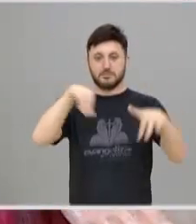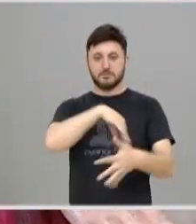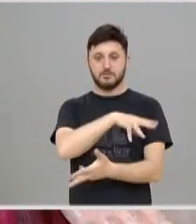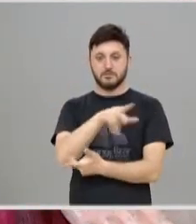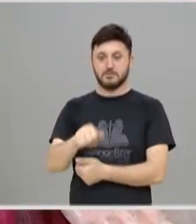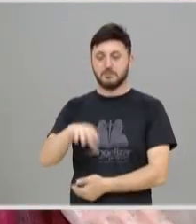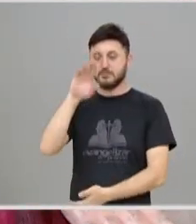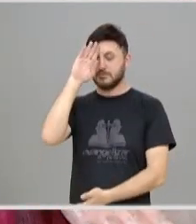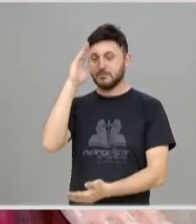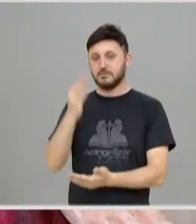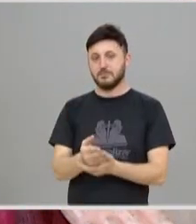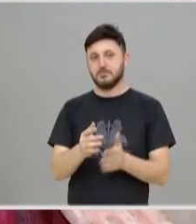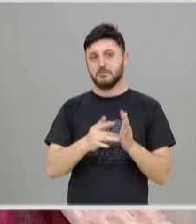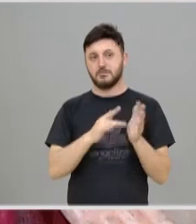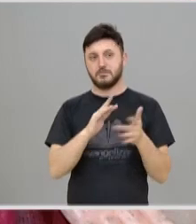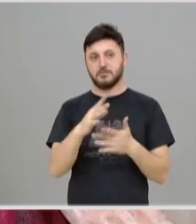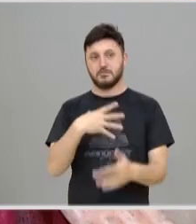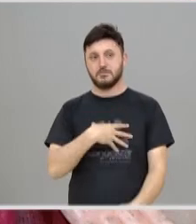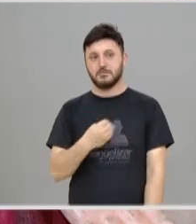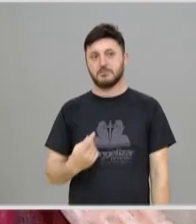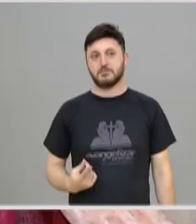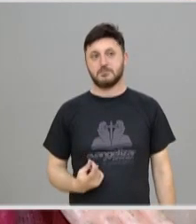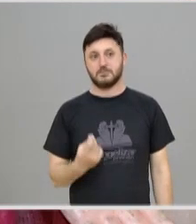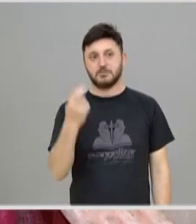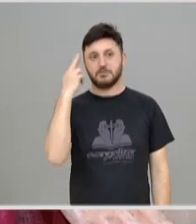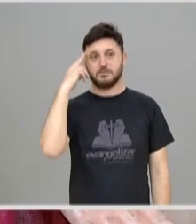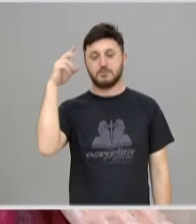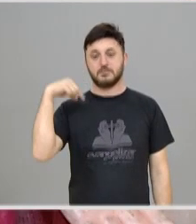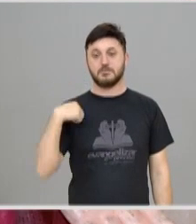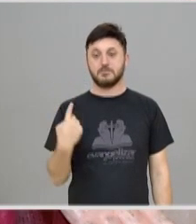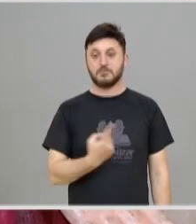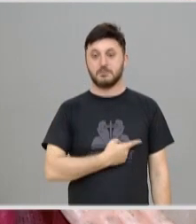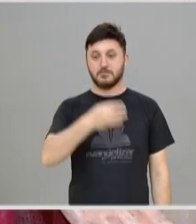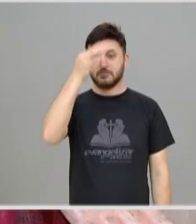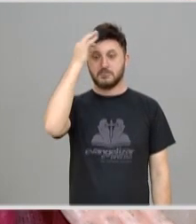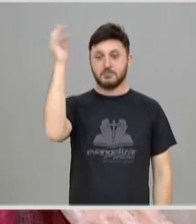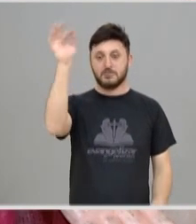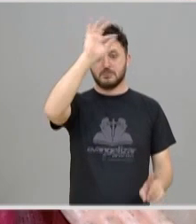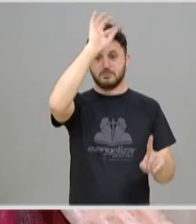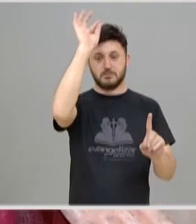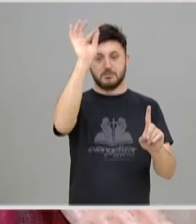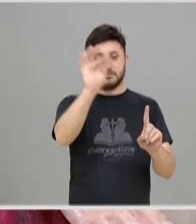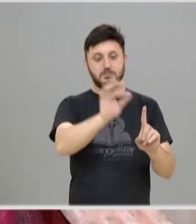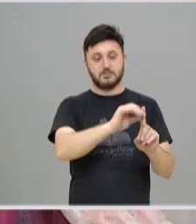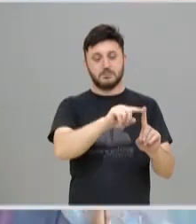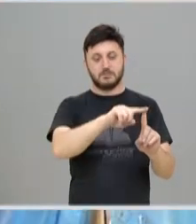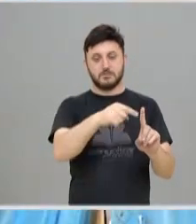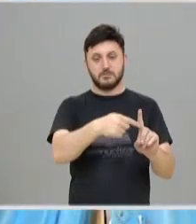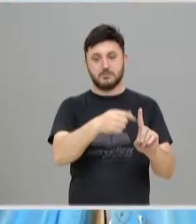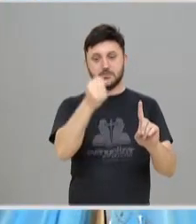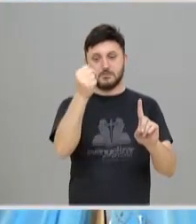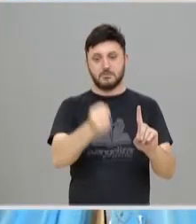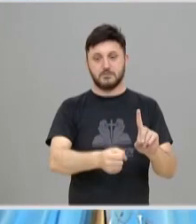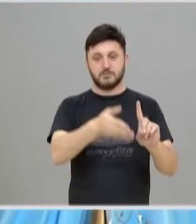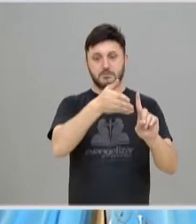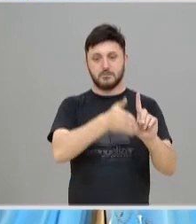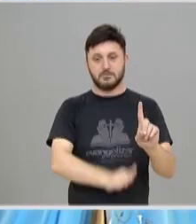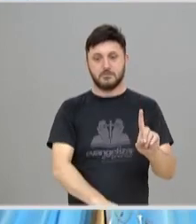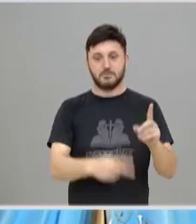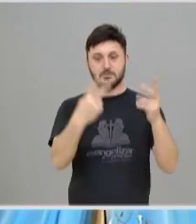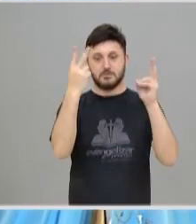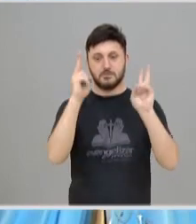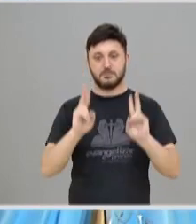e da terra, e em Jesus Cristo, seu único Filho, nosso Senhor, que foi concebido pelo poder